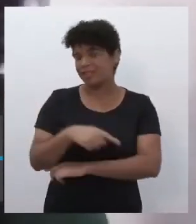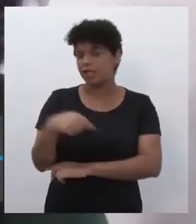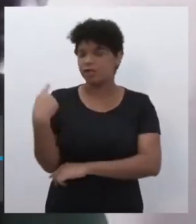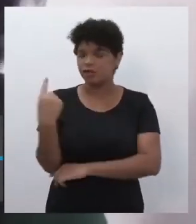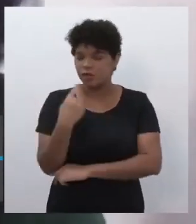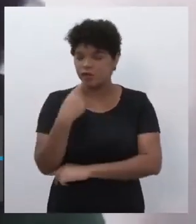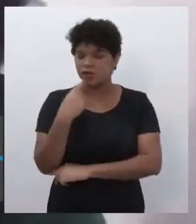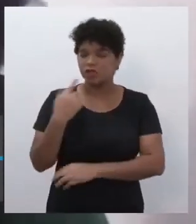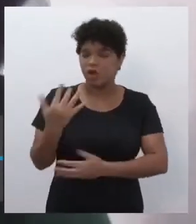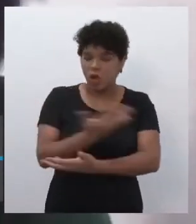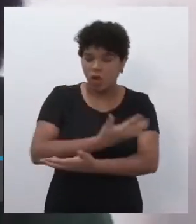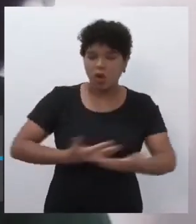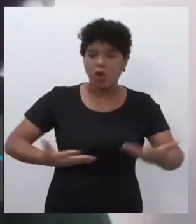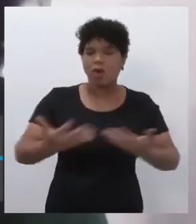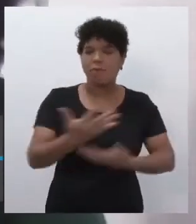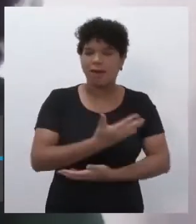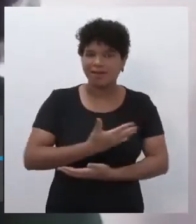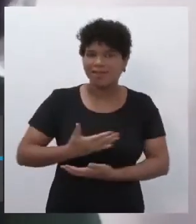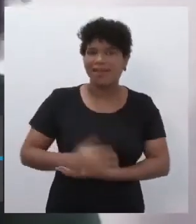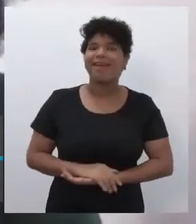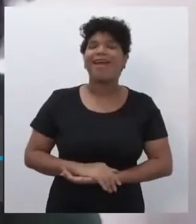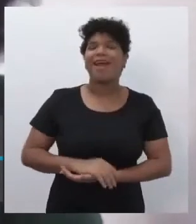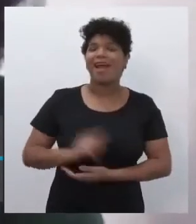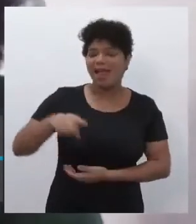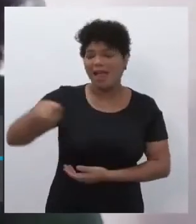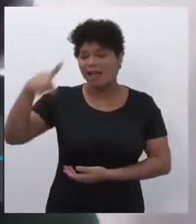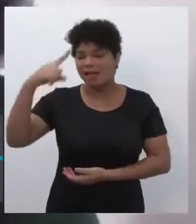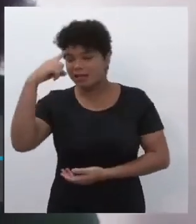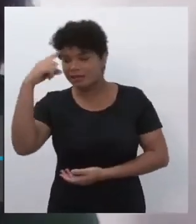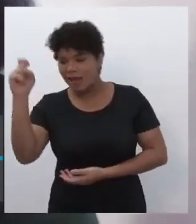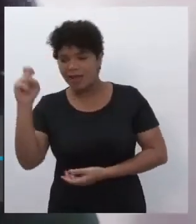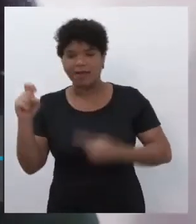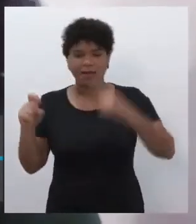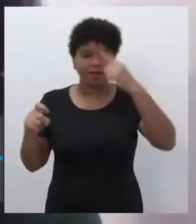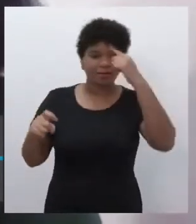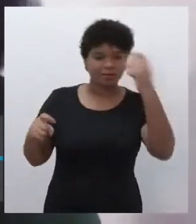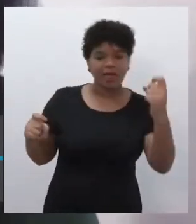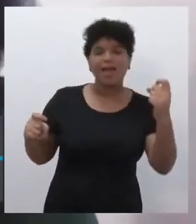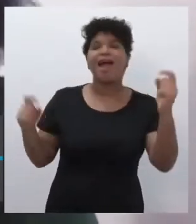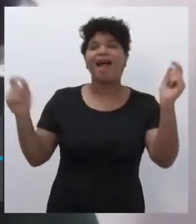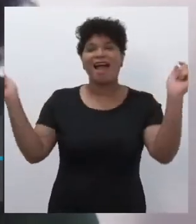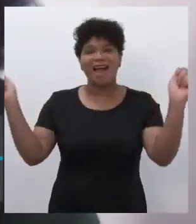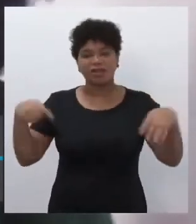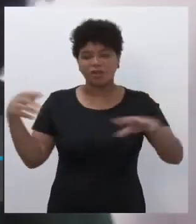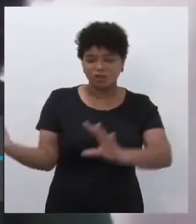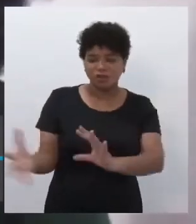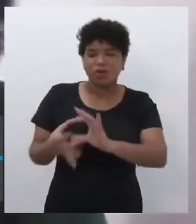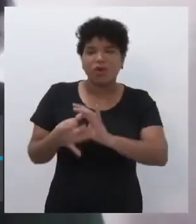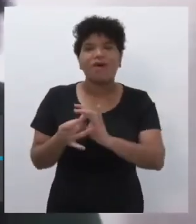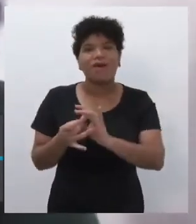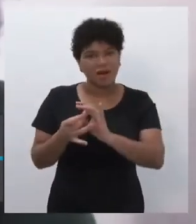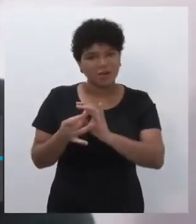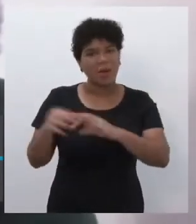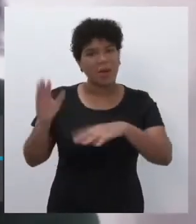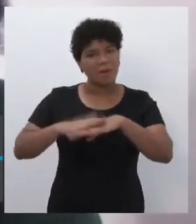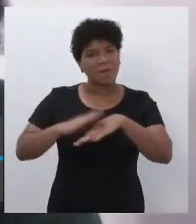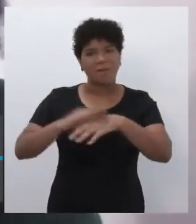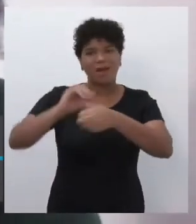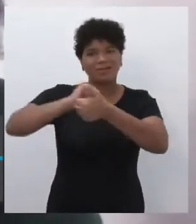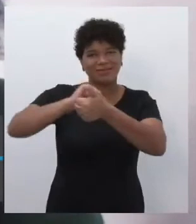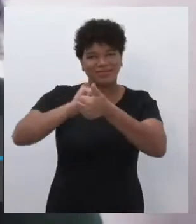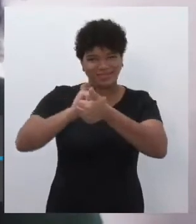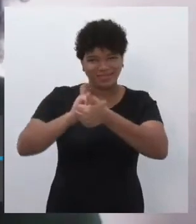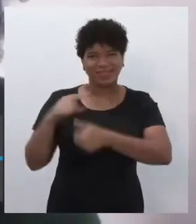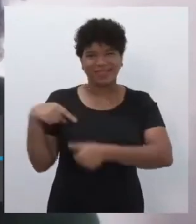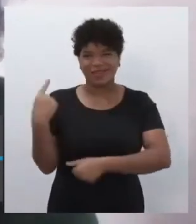e compartilhar as práticas que certamente elas geram ideias, enriquecem o trabalho de cada um de nós, todos